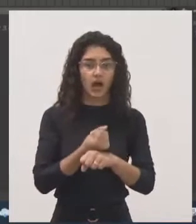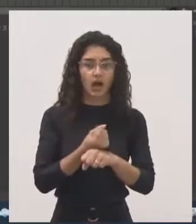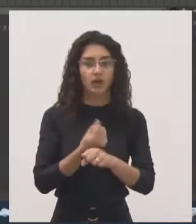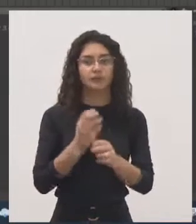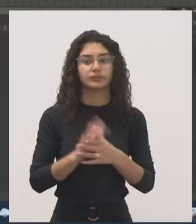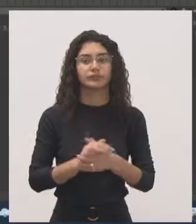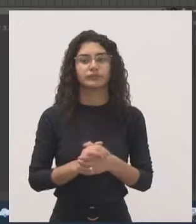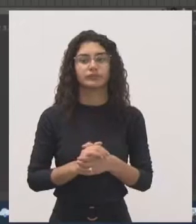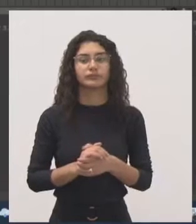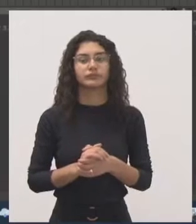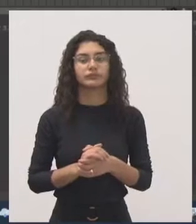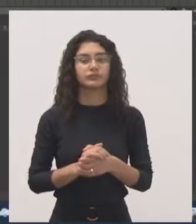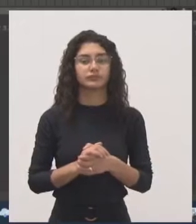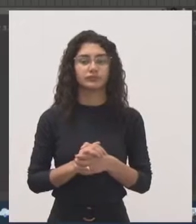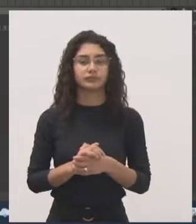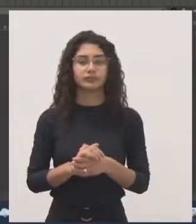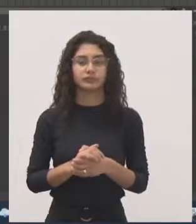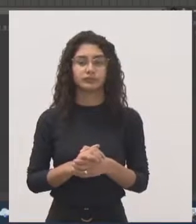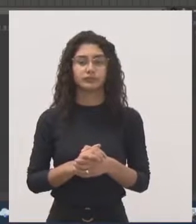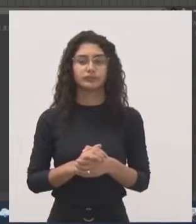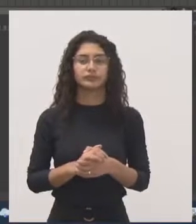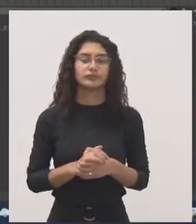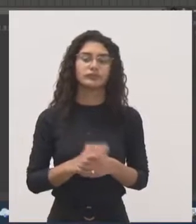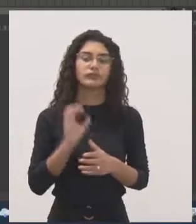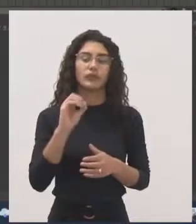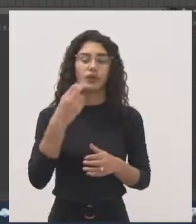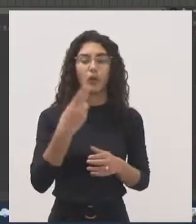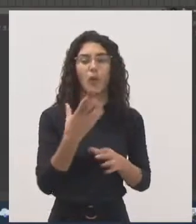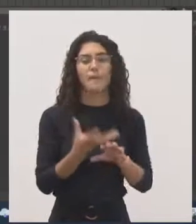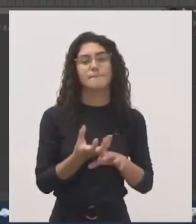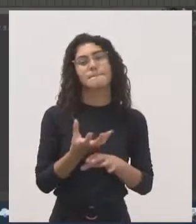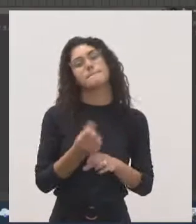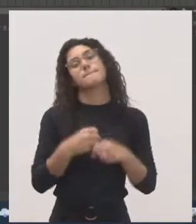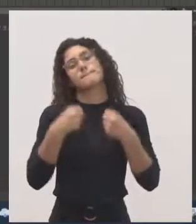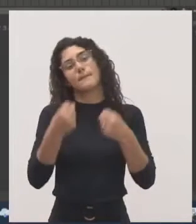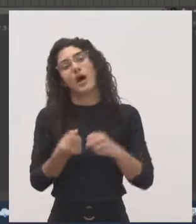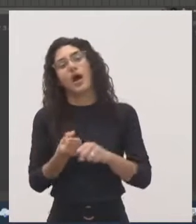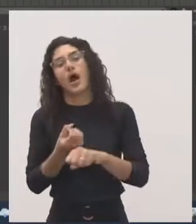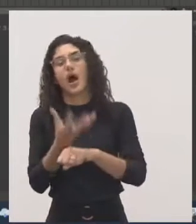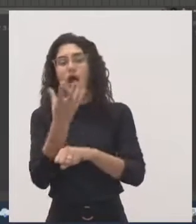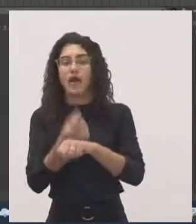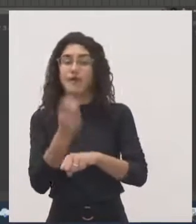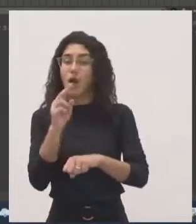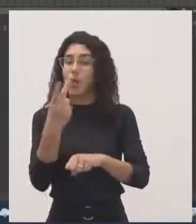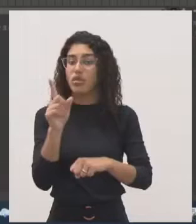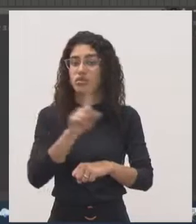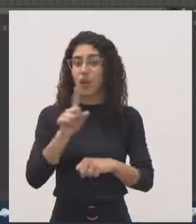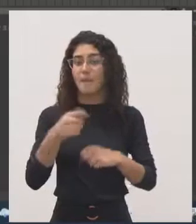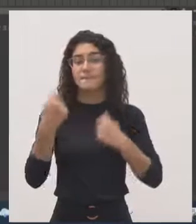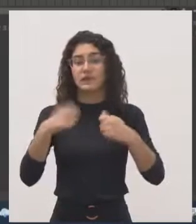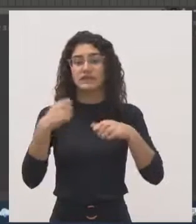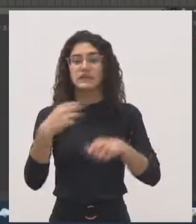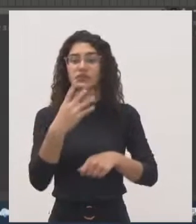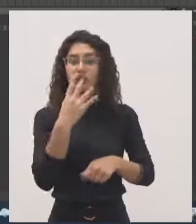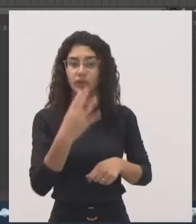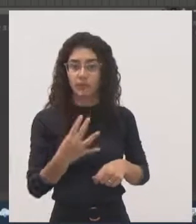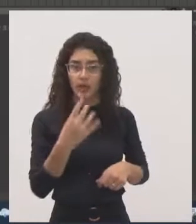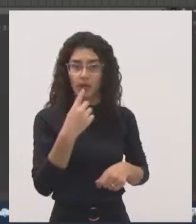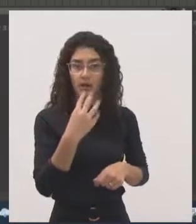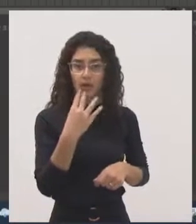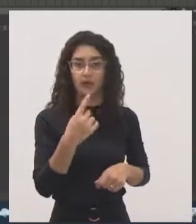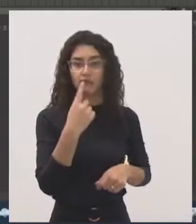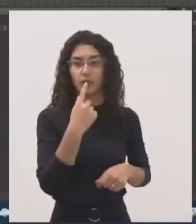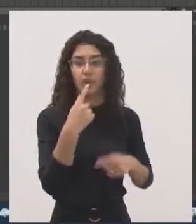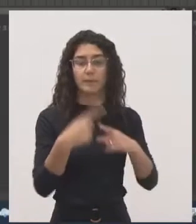o record armado ou desarmado. Tá vendo? Você tem que deixar ele armado, porque na hora que você solta